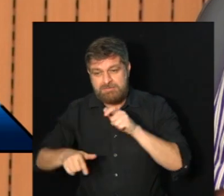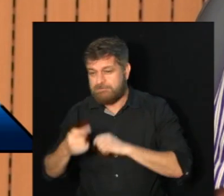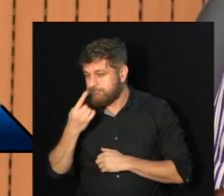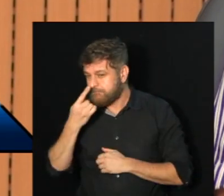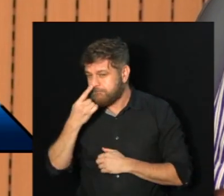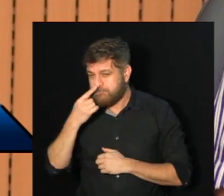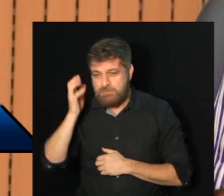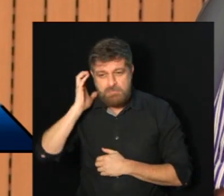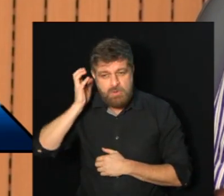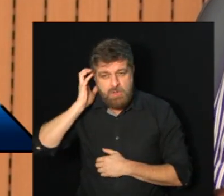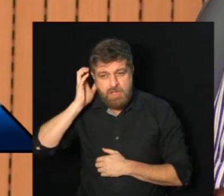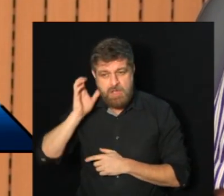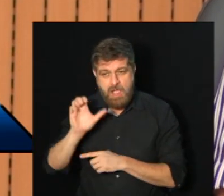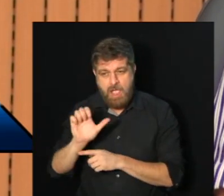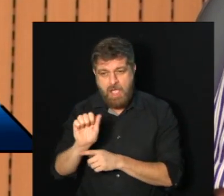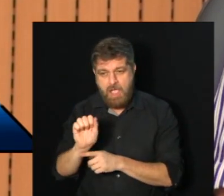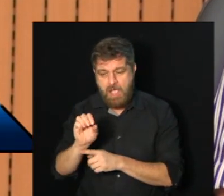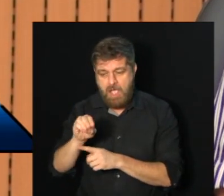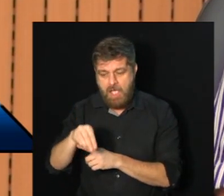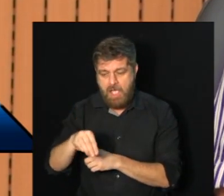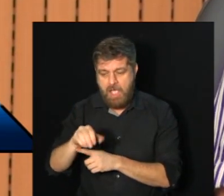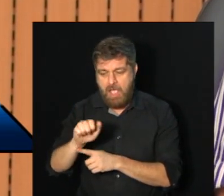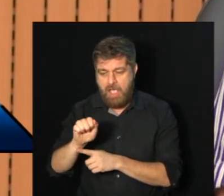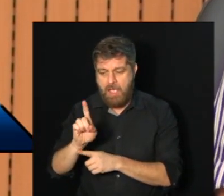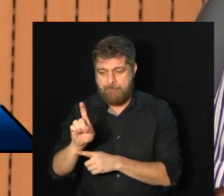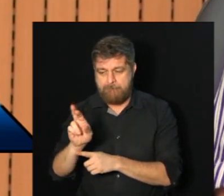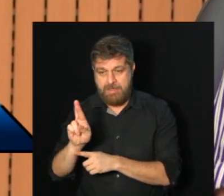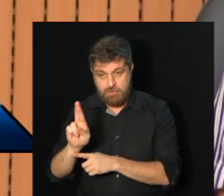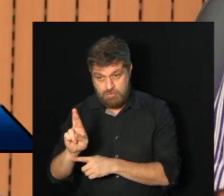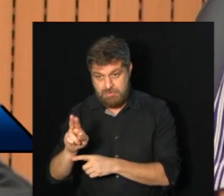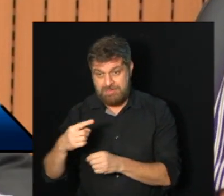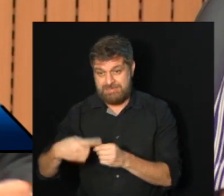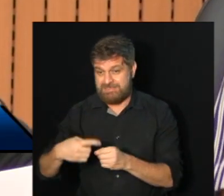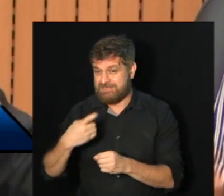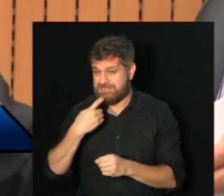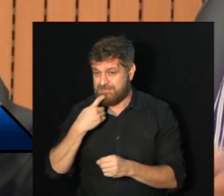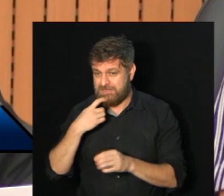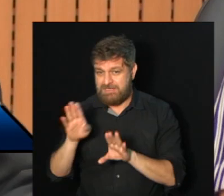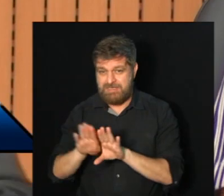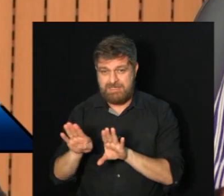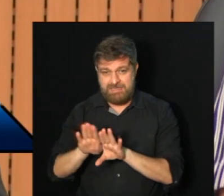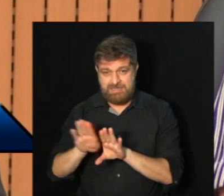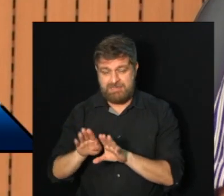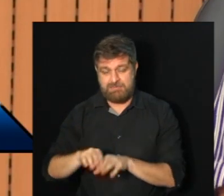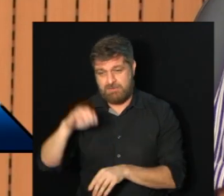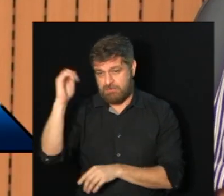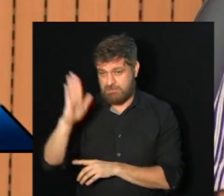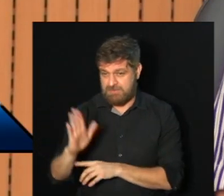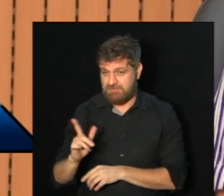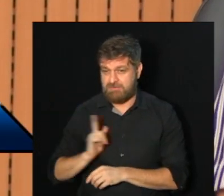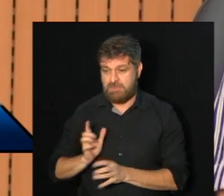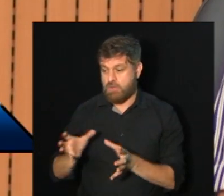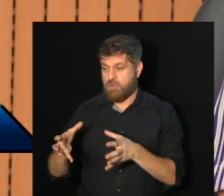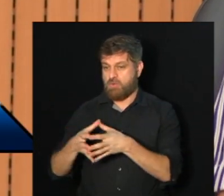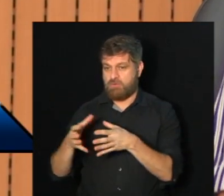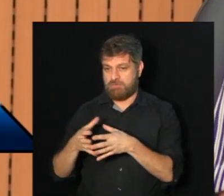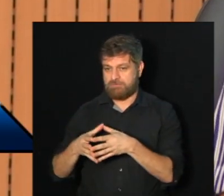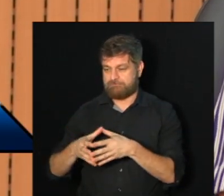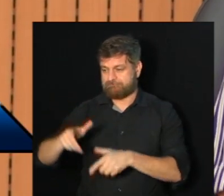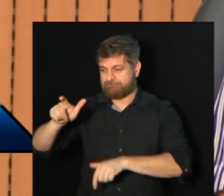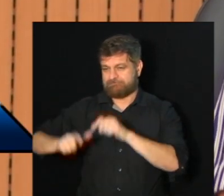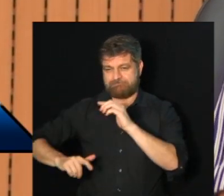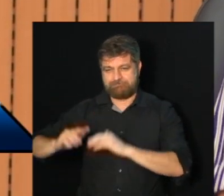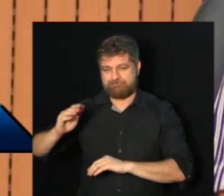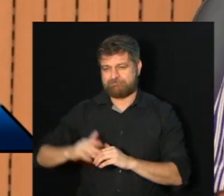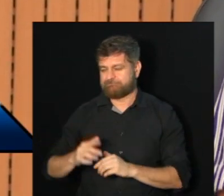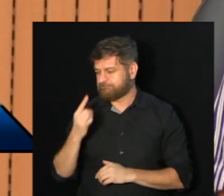em Campinas e no Brasil, nós trouxemos hoje aqui um seleto time de radioamadores de